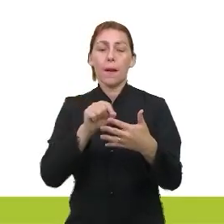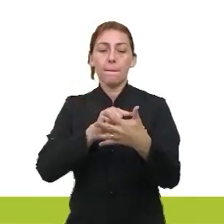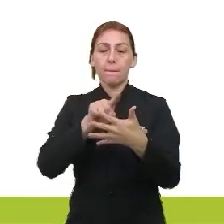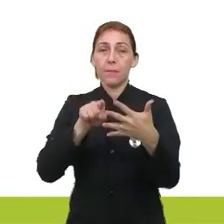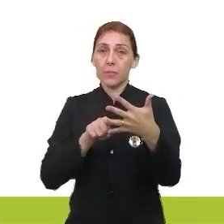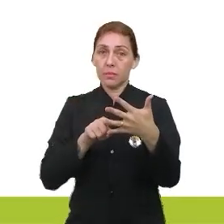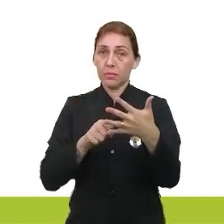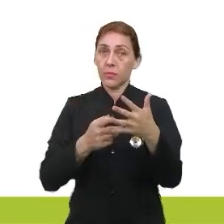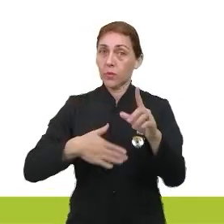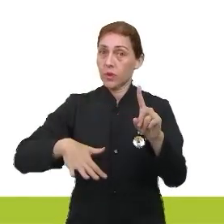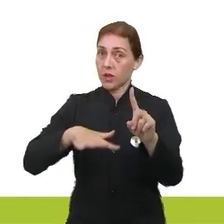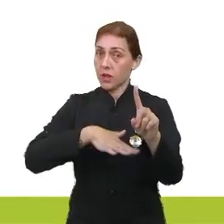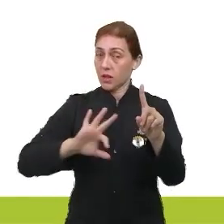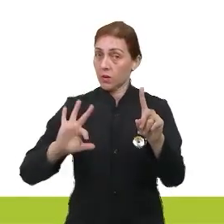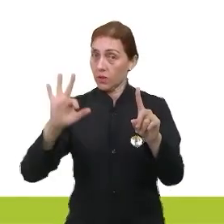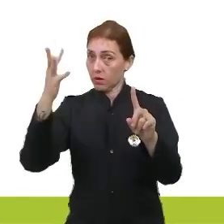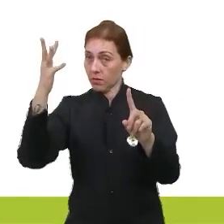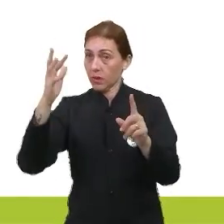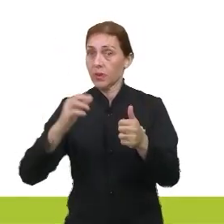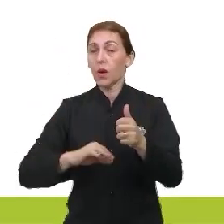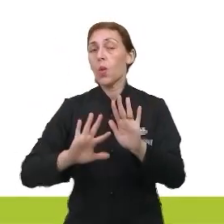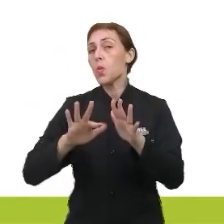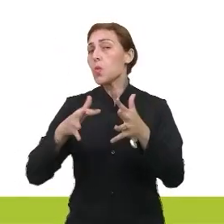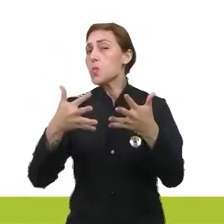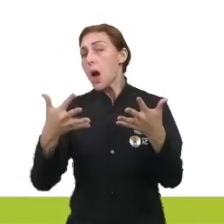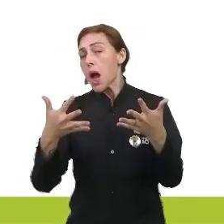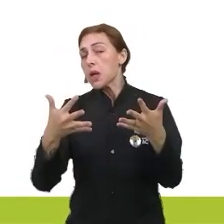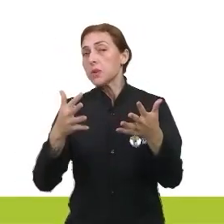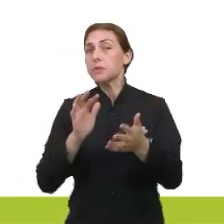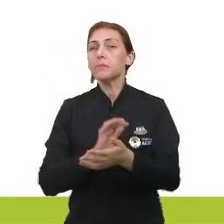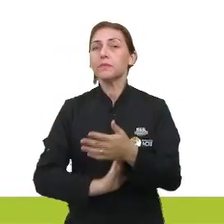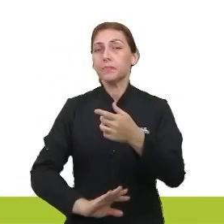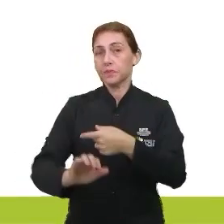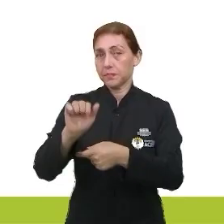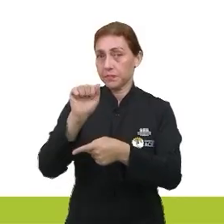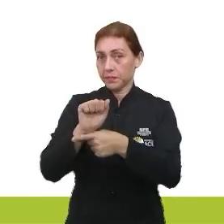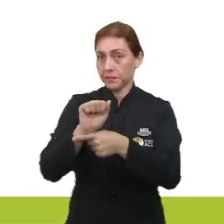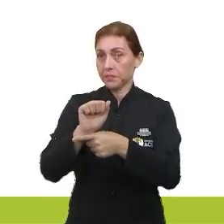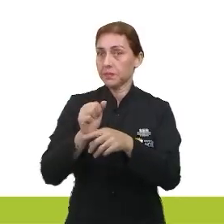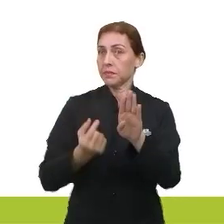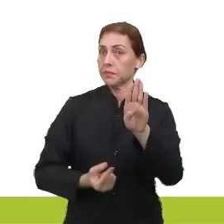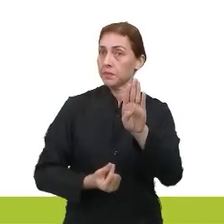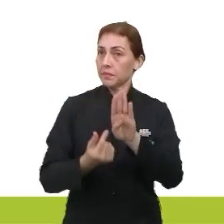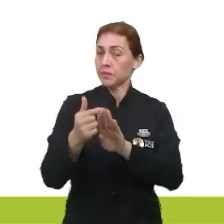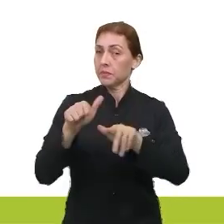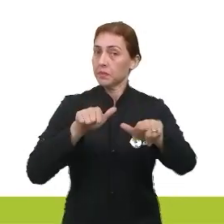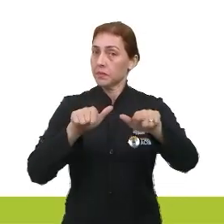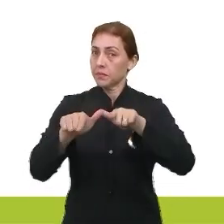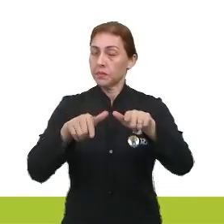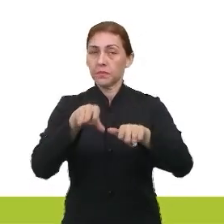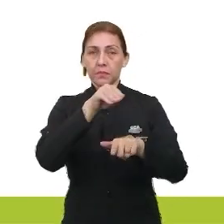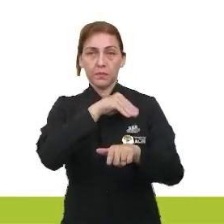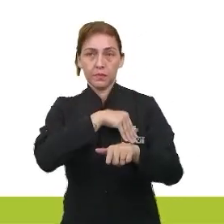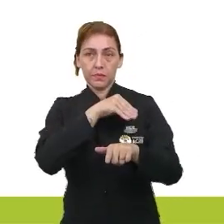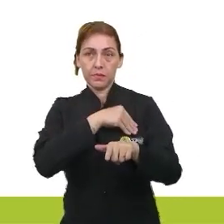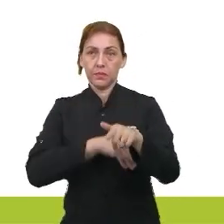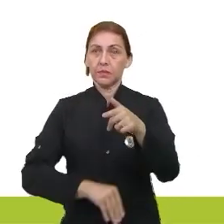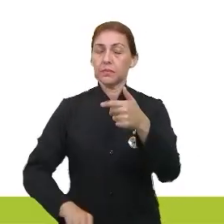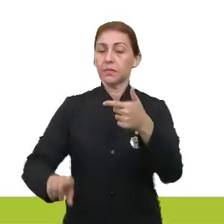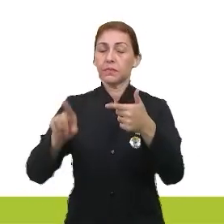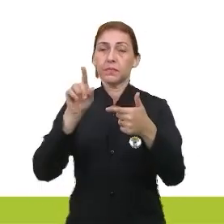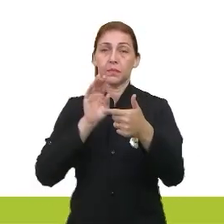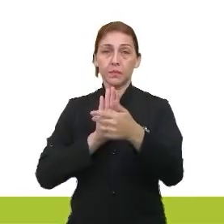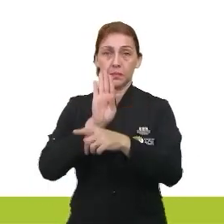seguintes atores sociais. Quais atores sociais? Letra A, burguesia e